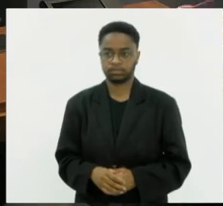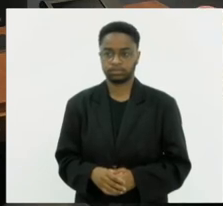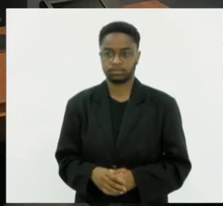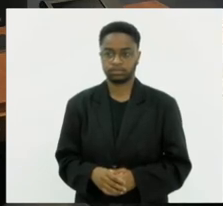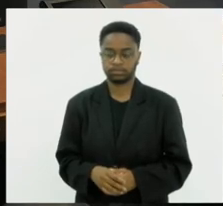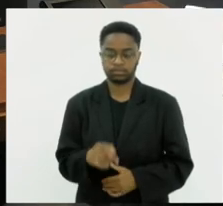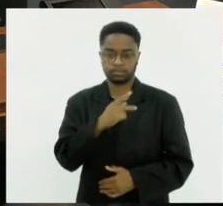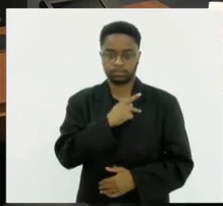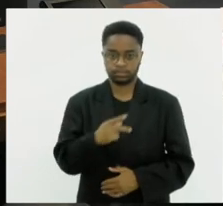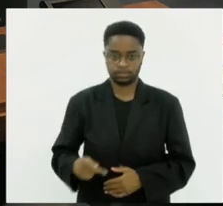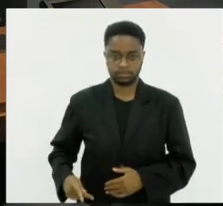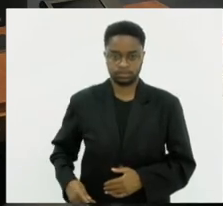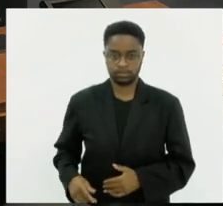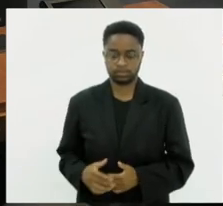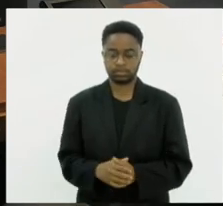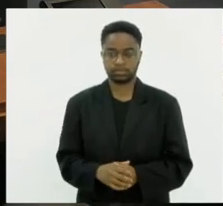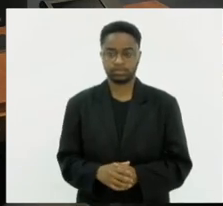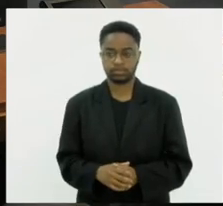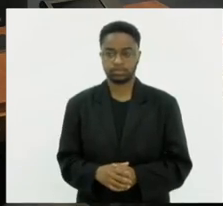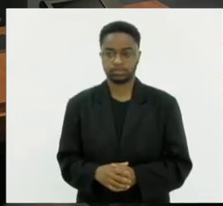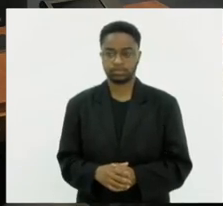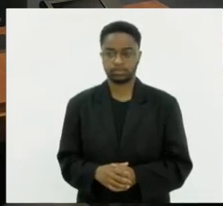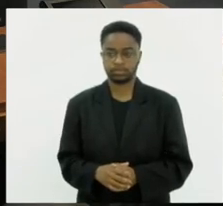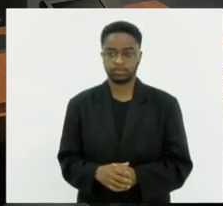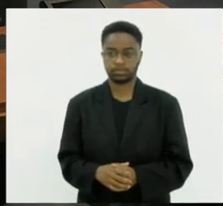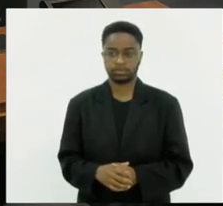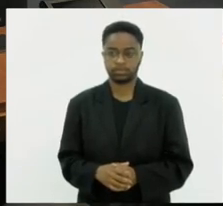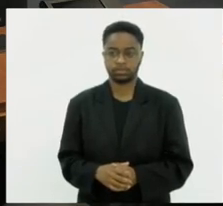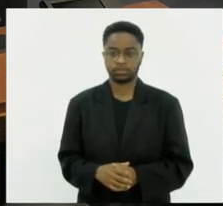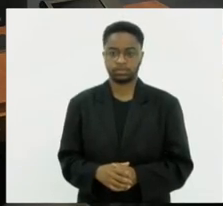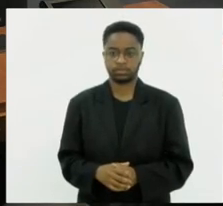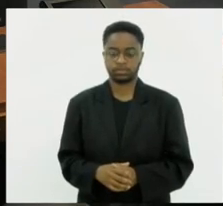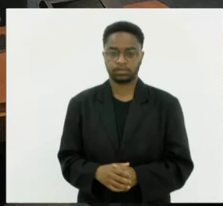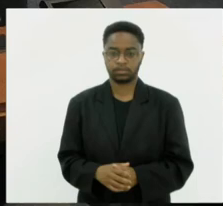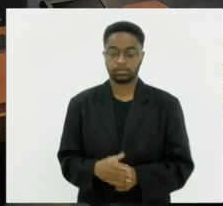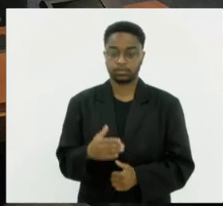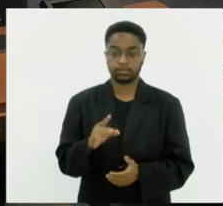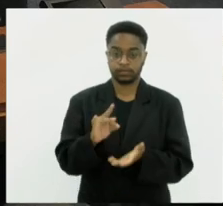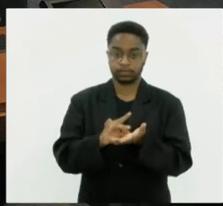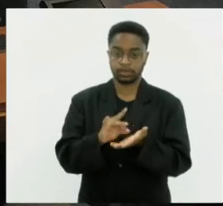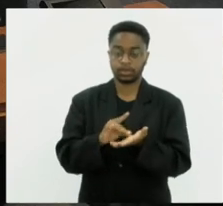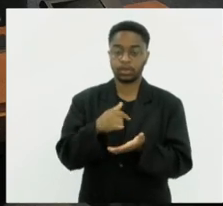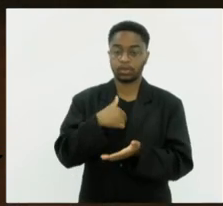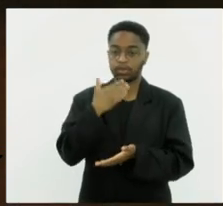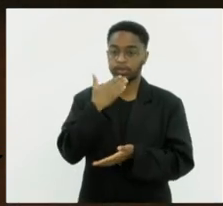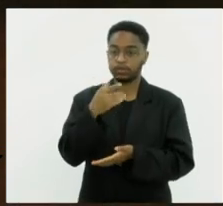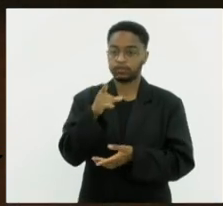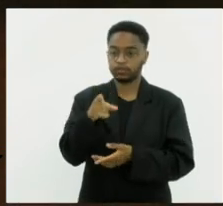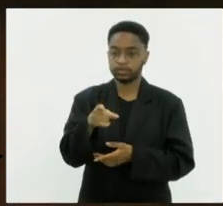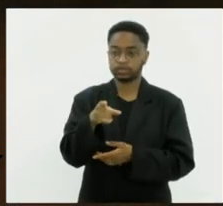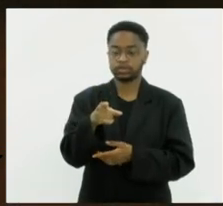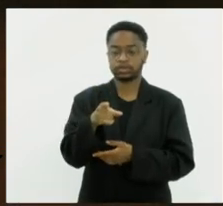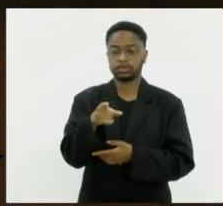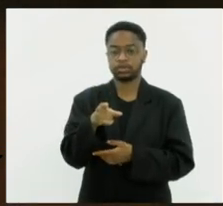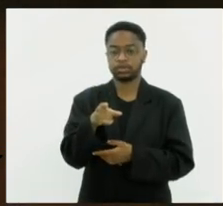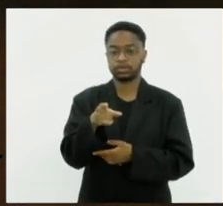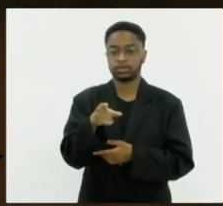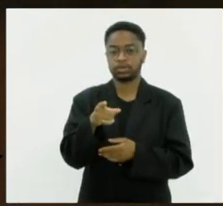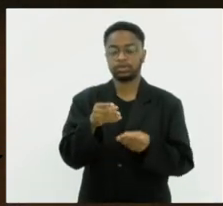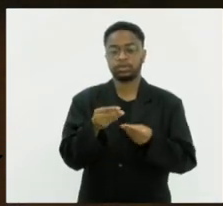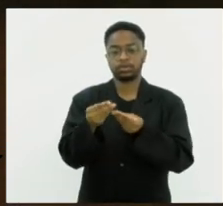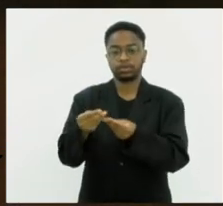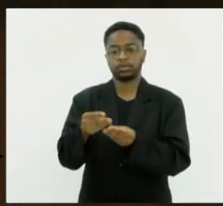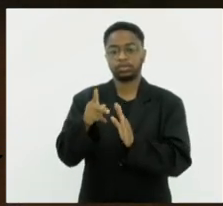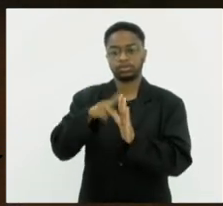Senhora Presidente, dá de solicitar a Vossa Excelência que possa remeter esse projeto para a